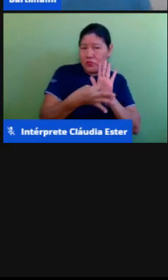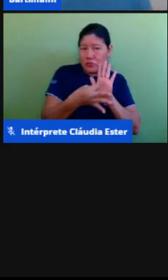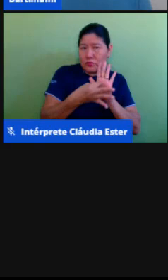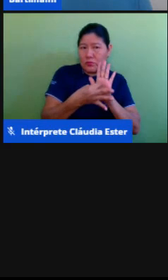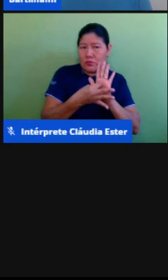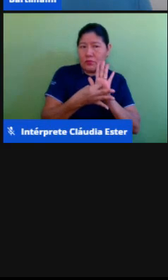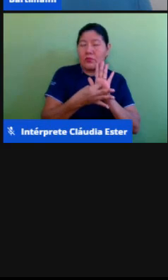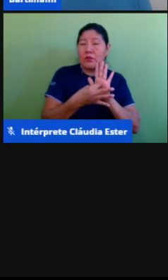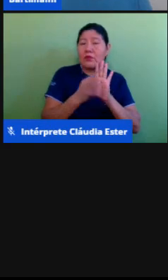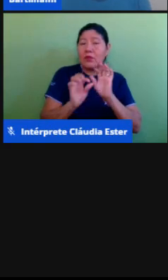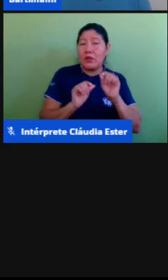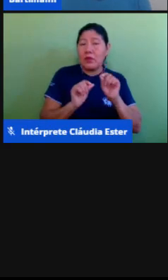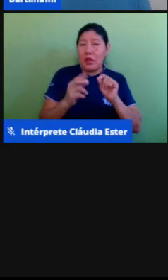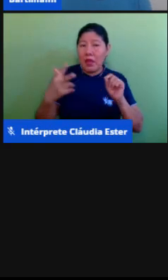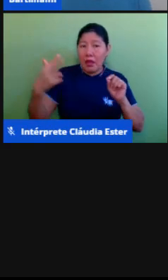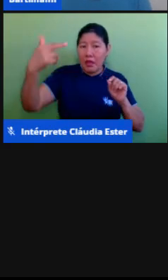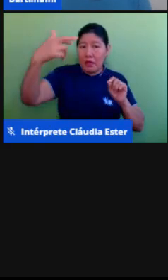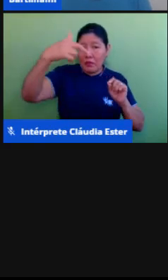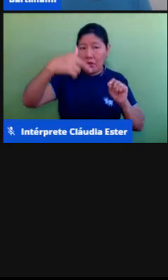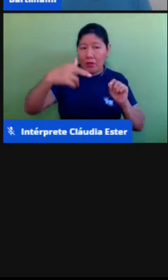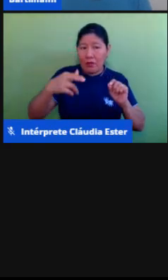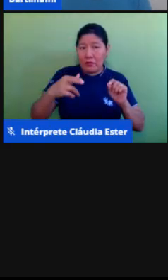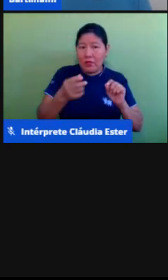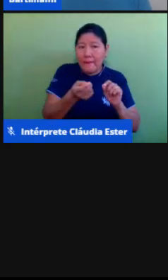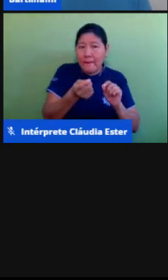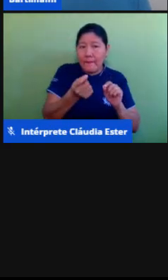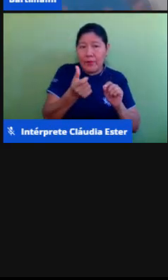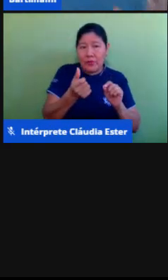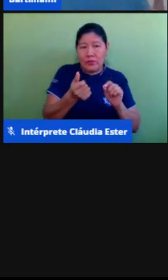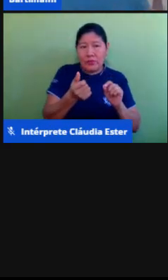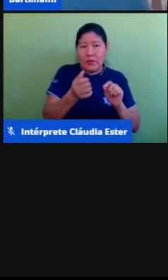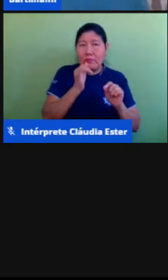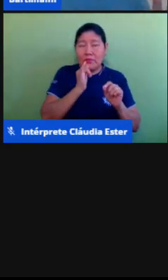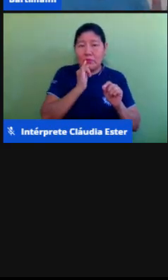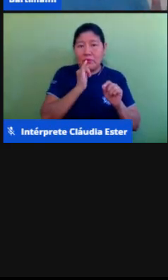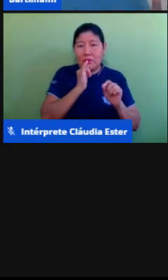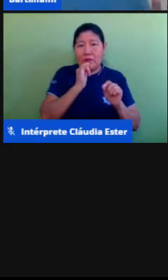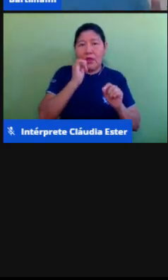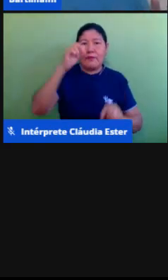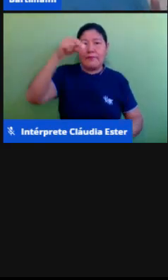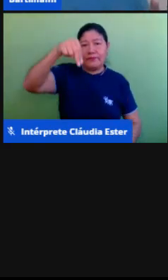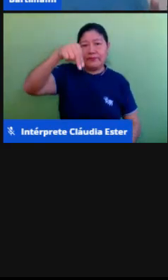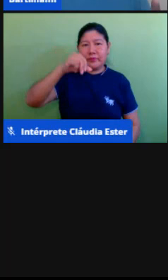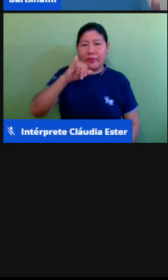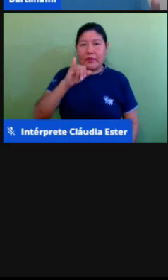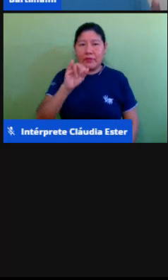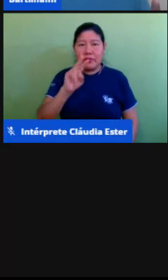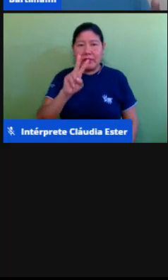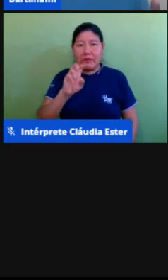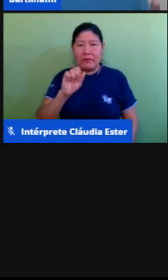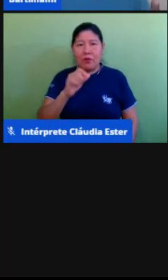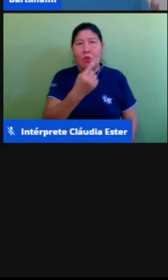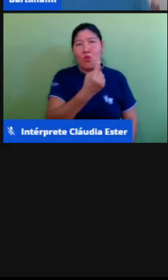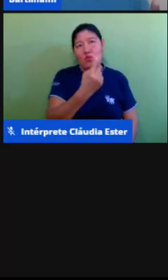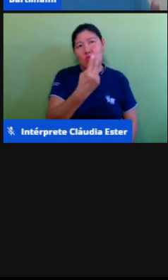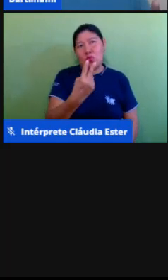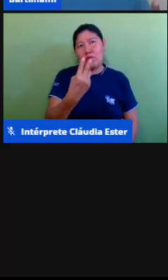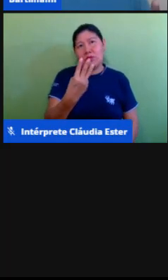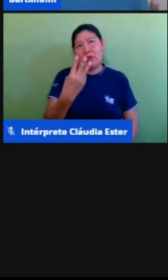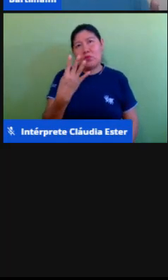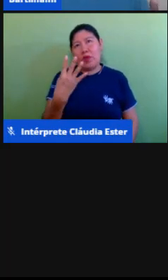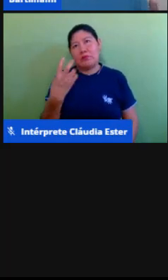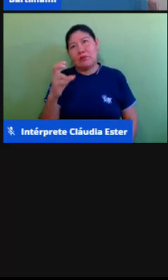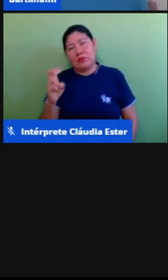recorte territorial. Porque se você trabalhar com nível 4 a nível de Brasil, provavelmente o aluno não vai